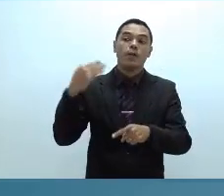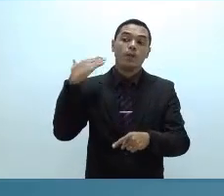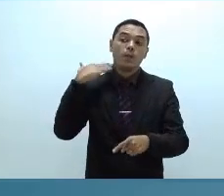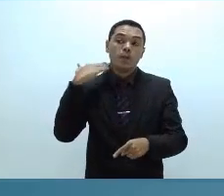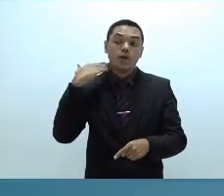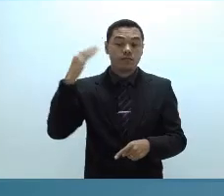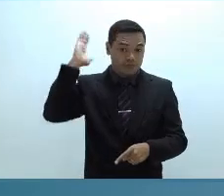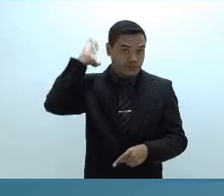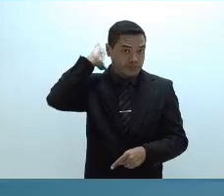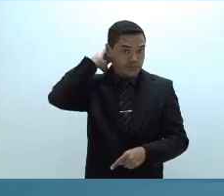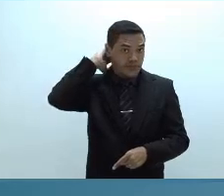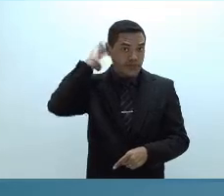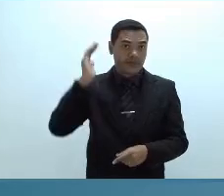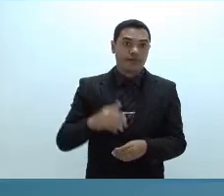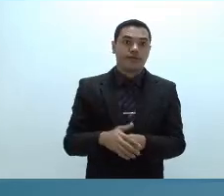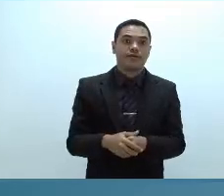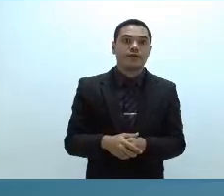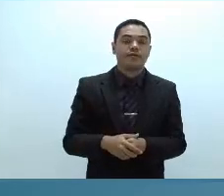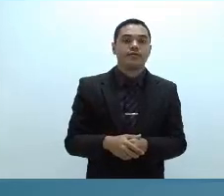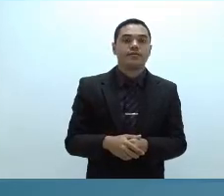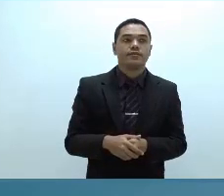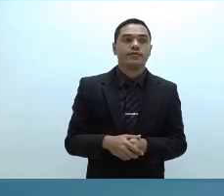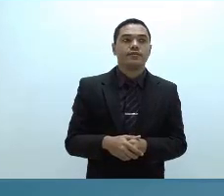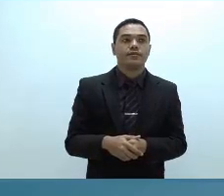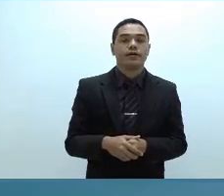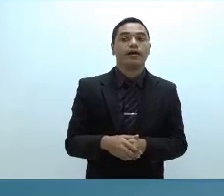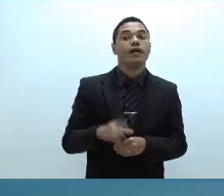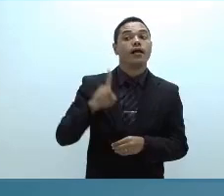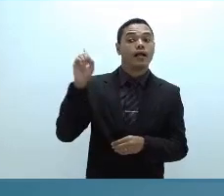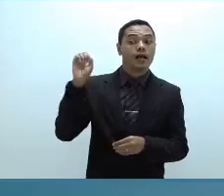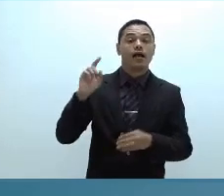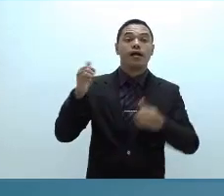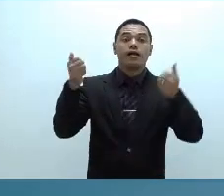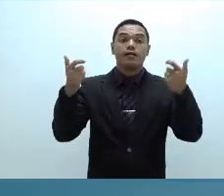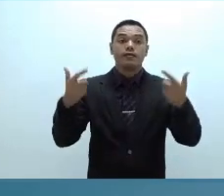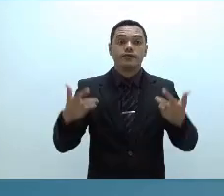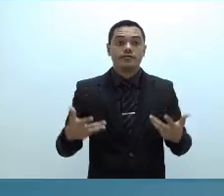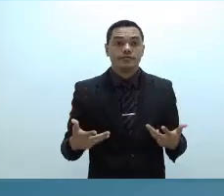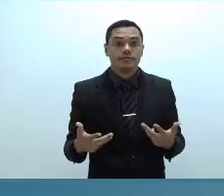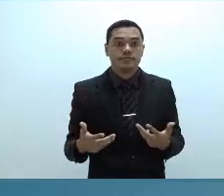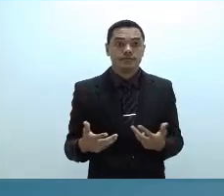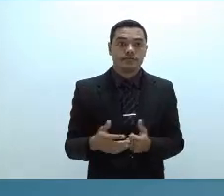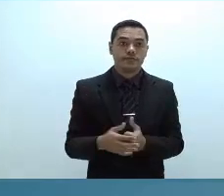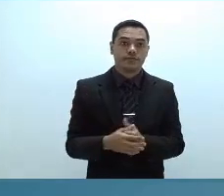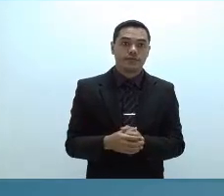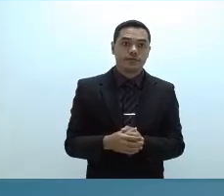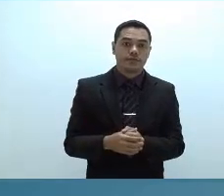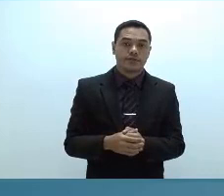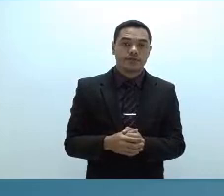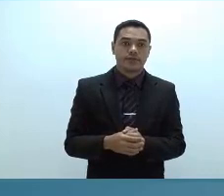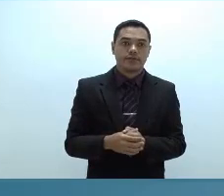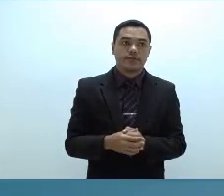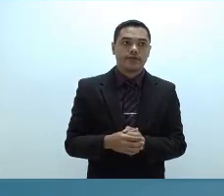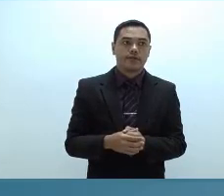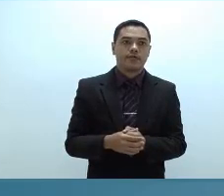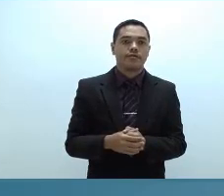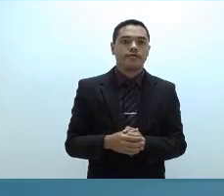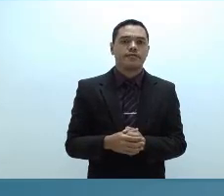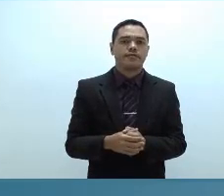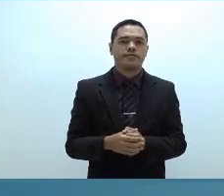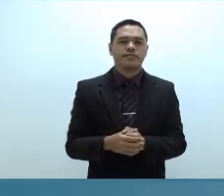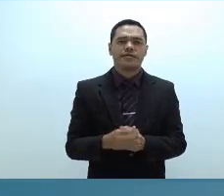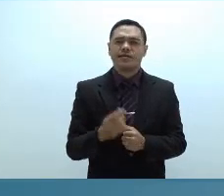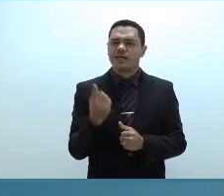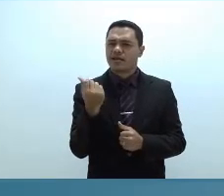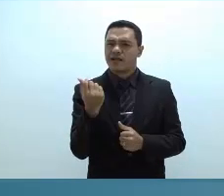Pará. E na primeira oportunidade ficou dito que todos os empréstimos, os